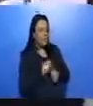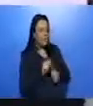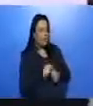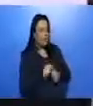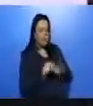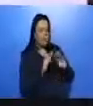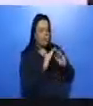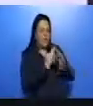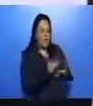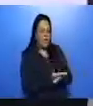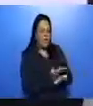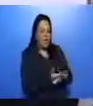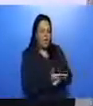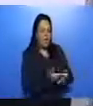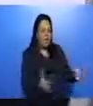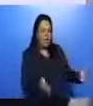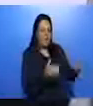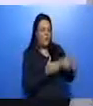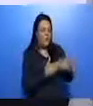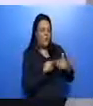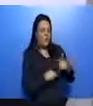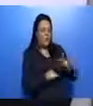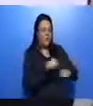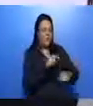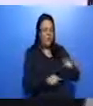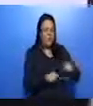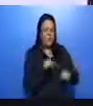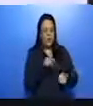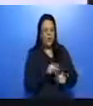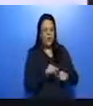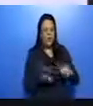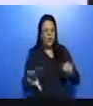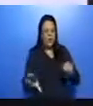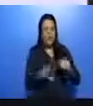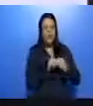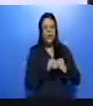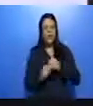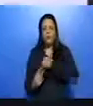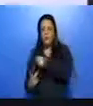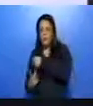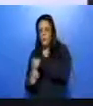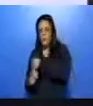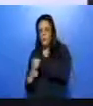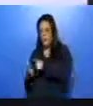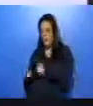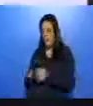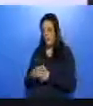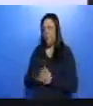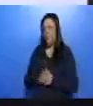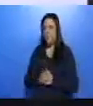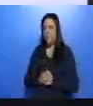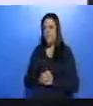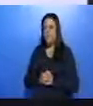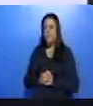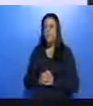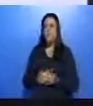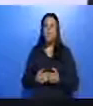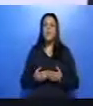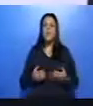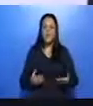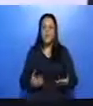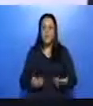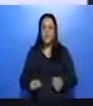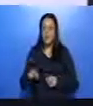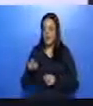direto. Está completando o meu verbo. Então, esse que seremos aprovados, função de objeto